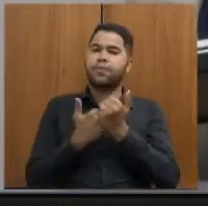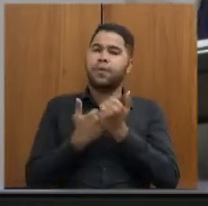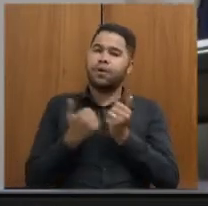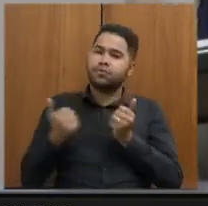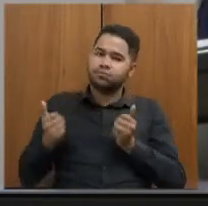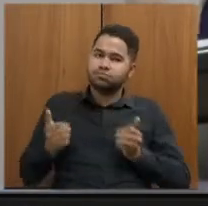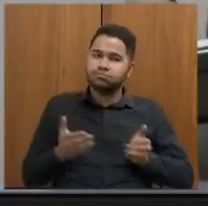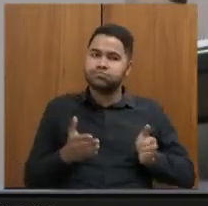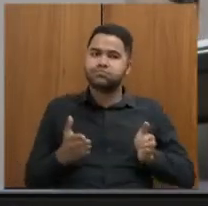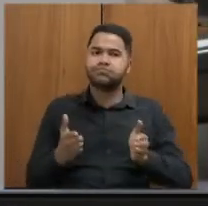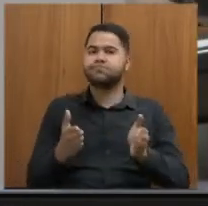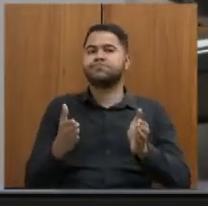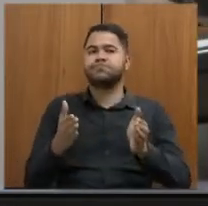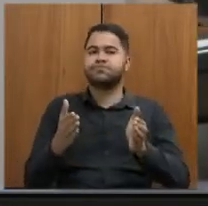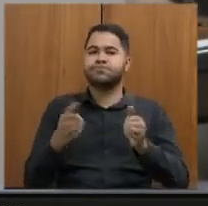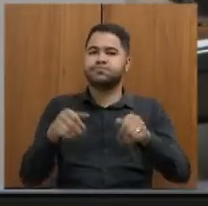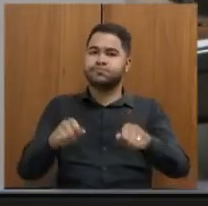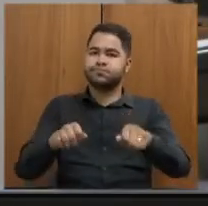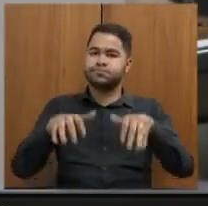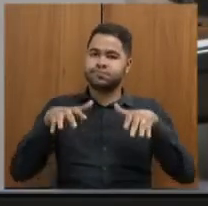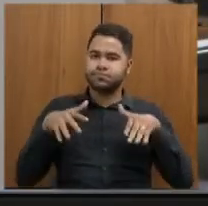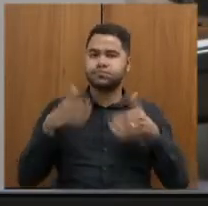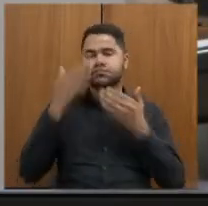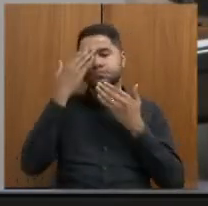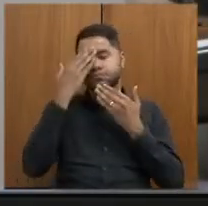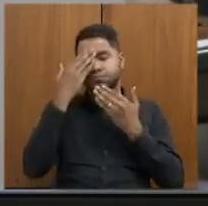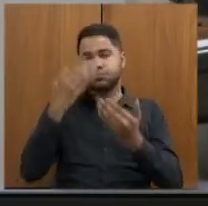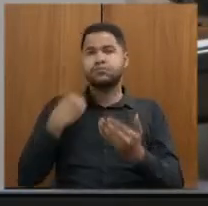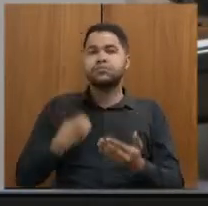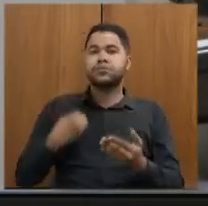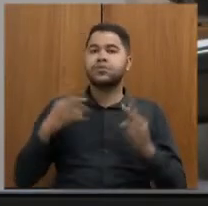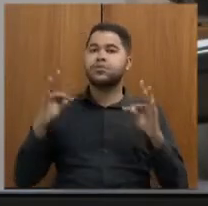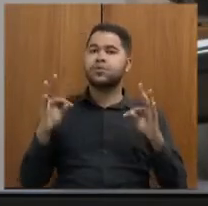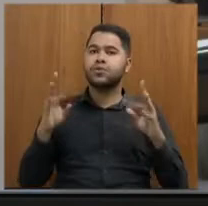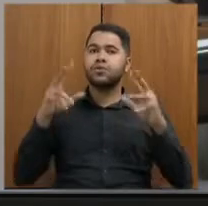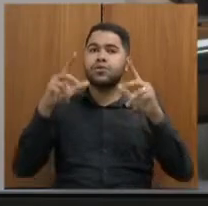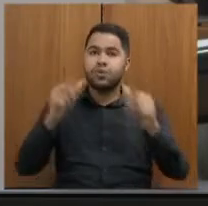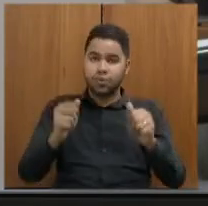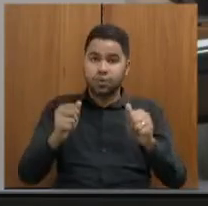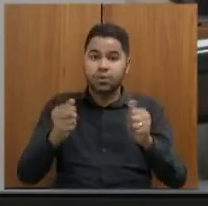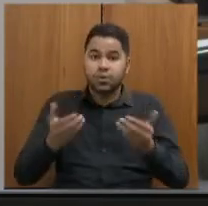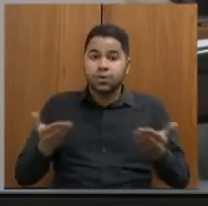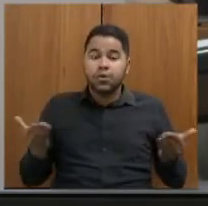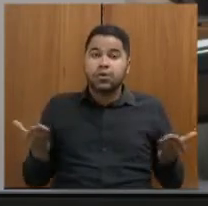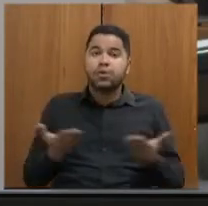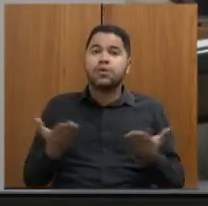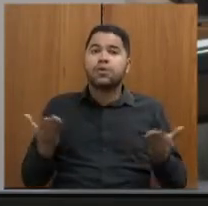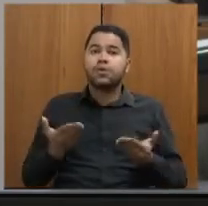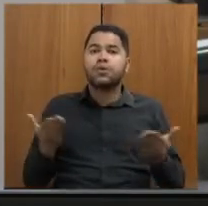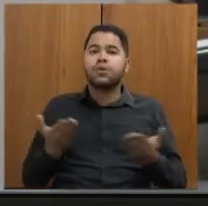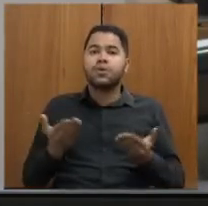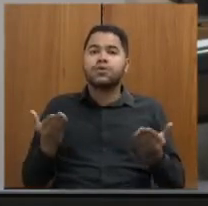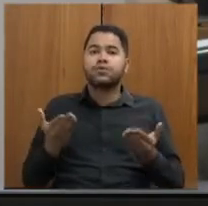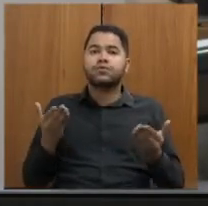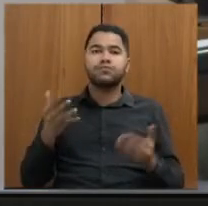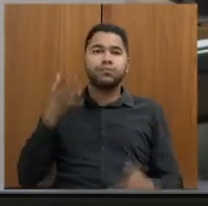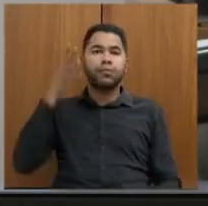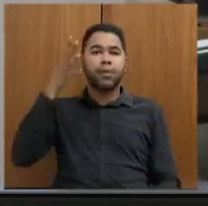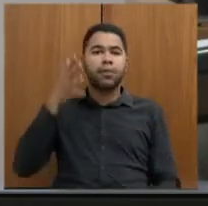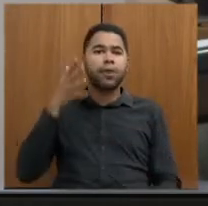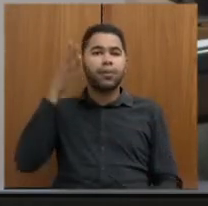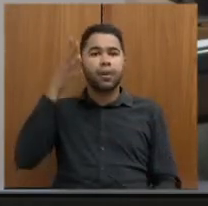conduzir essas audiências agradecer a presença de todos e neste momento eu passo a palavra